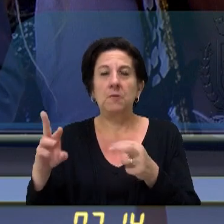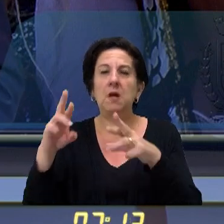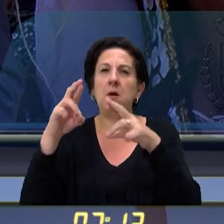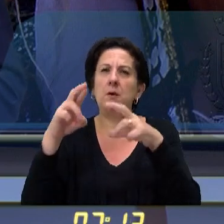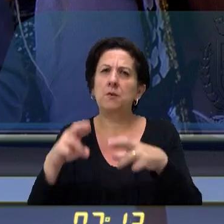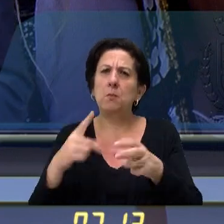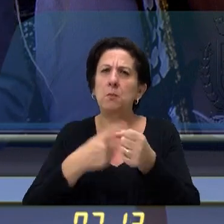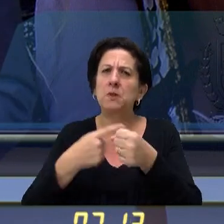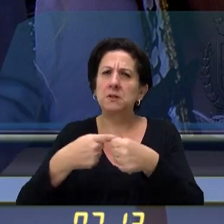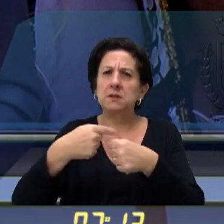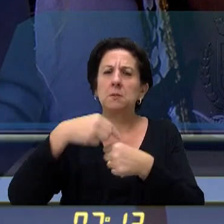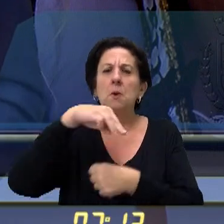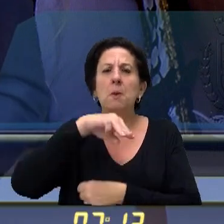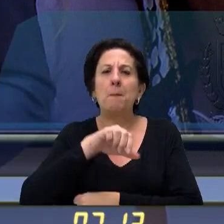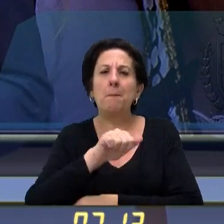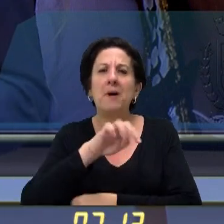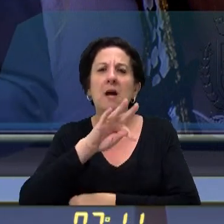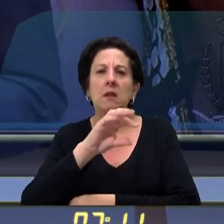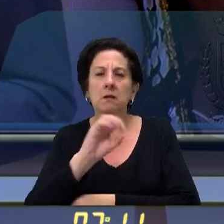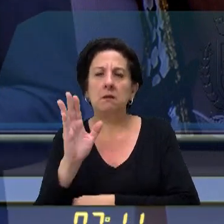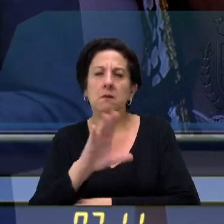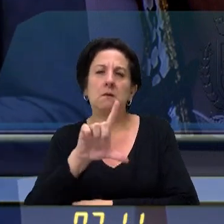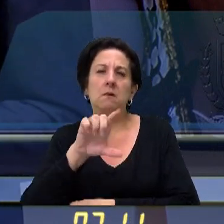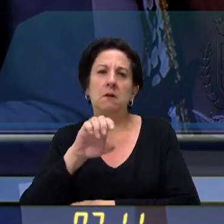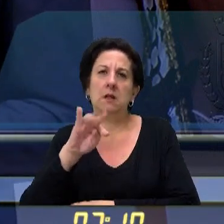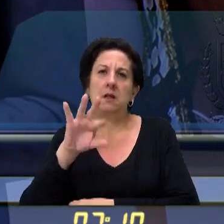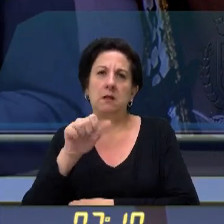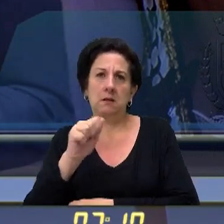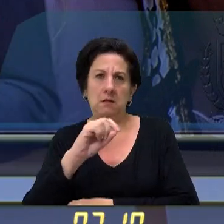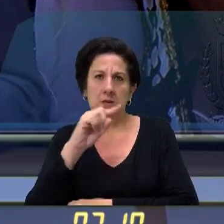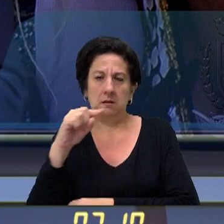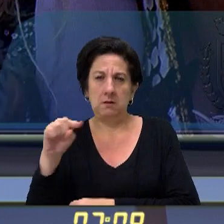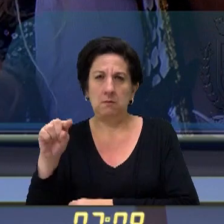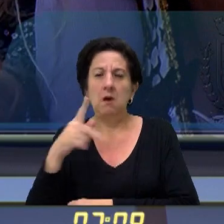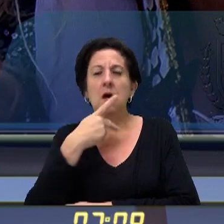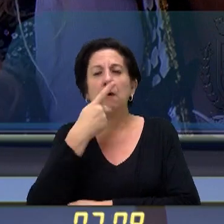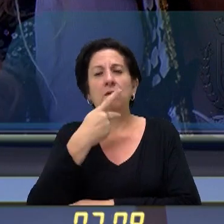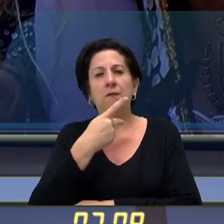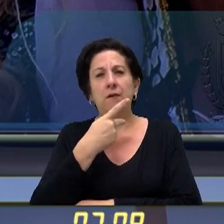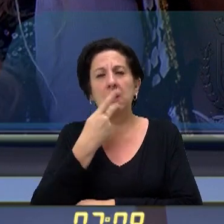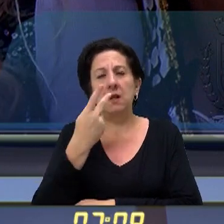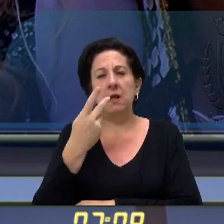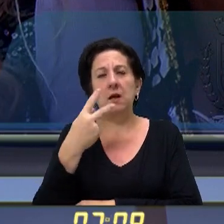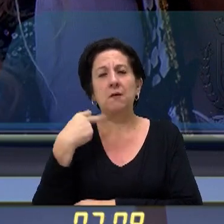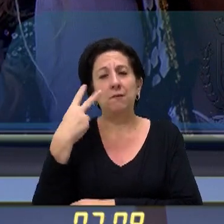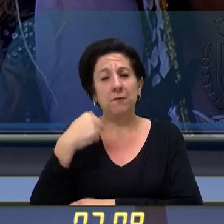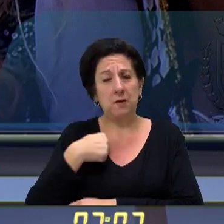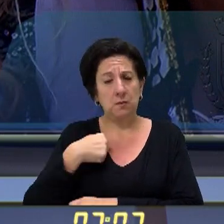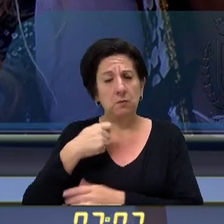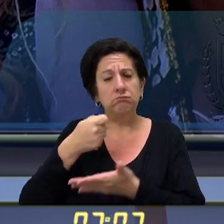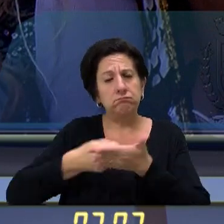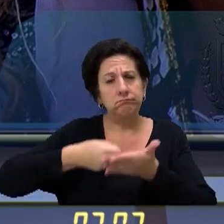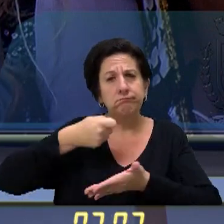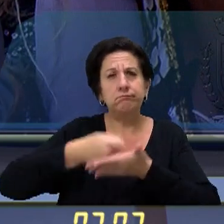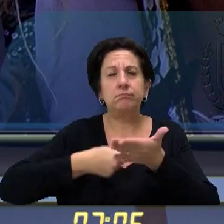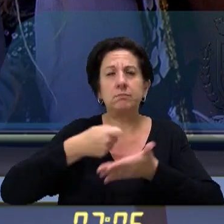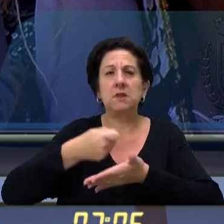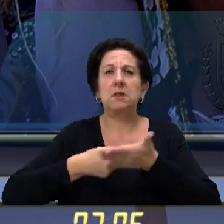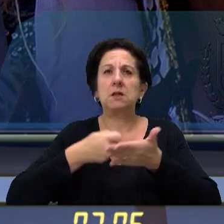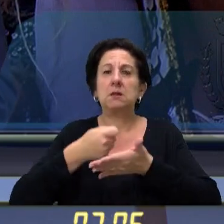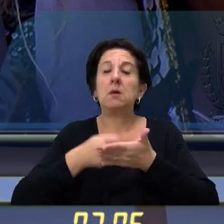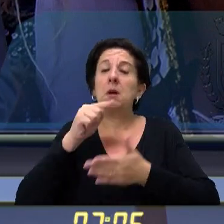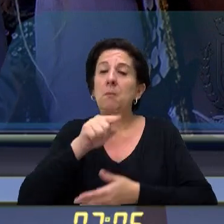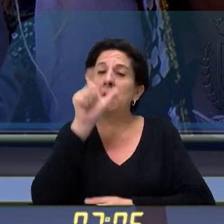do município de Mato Leitão. Mas nós queremos dizer na noite de hoje para a nossa comunidade que este vereador tem se empenhado muito para